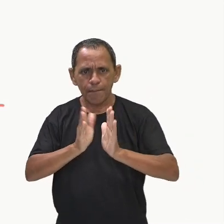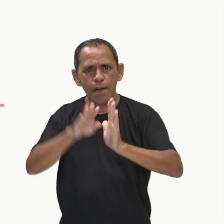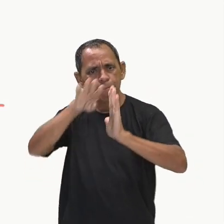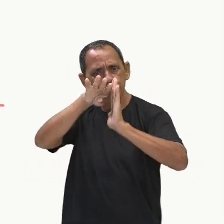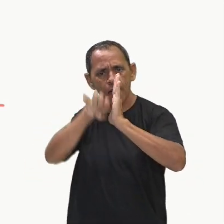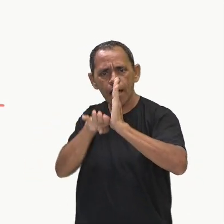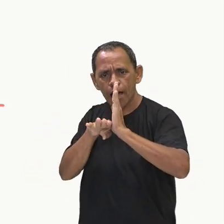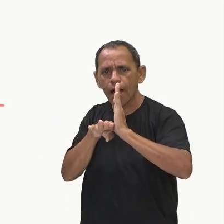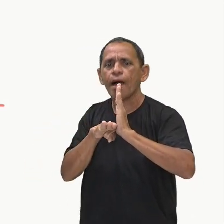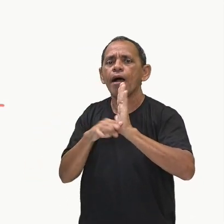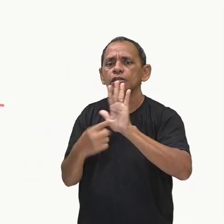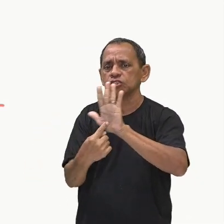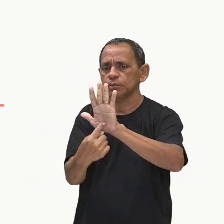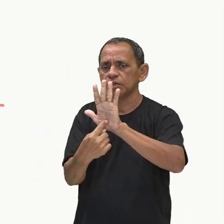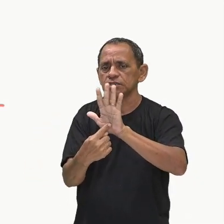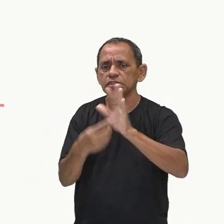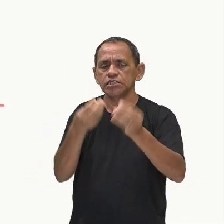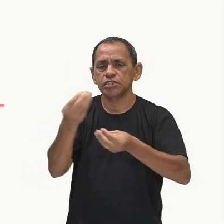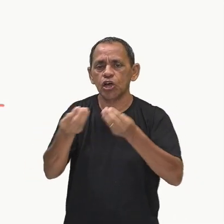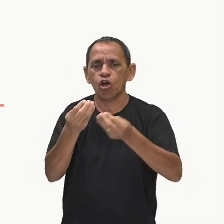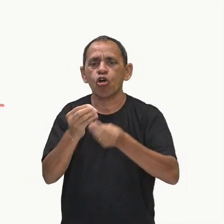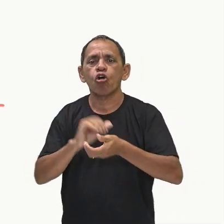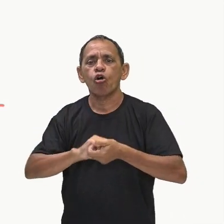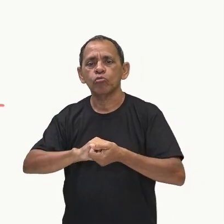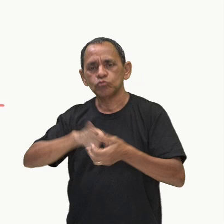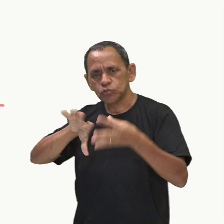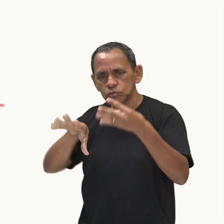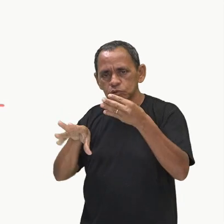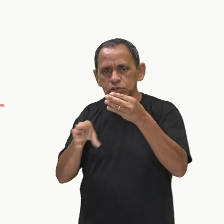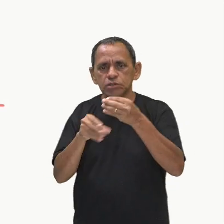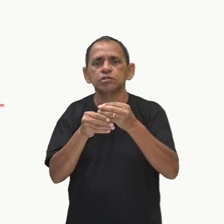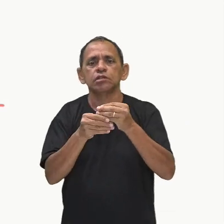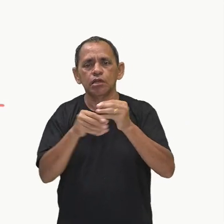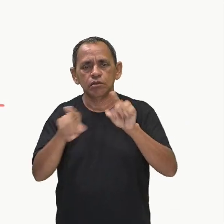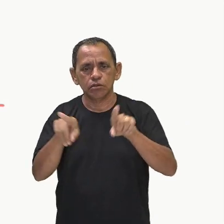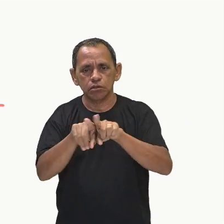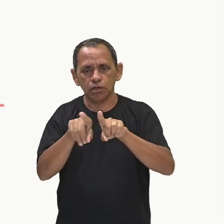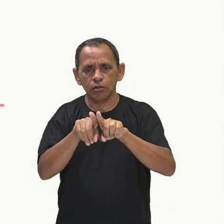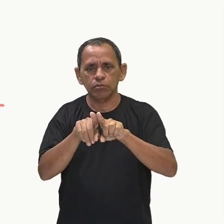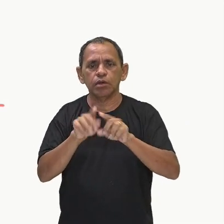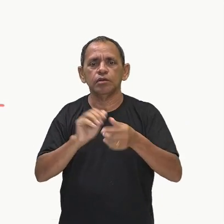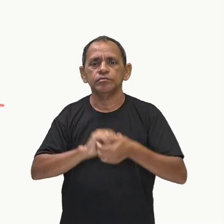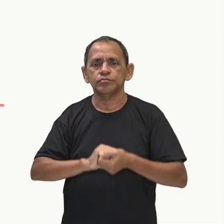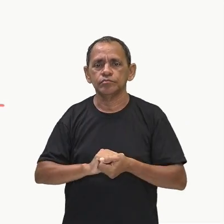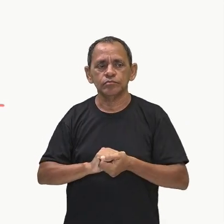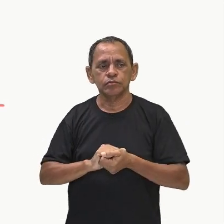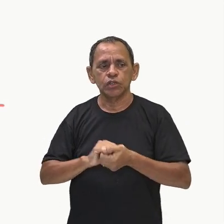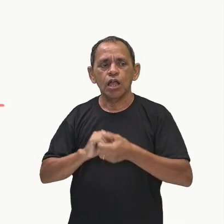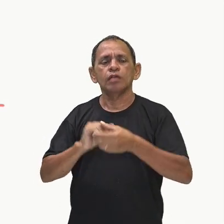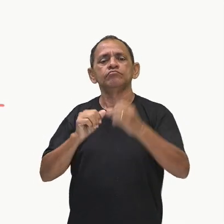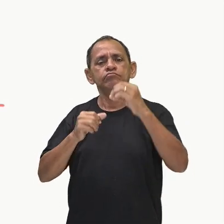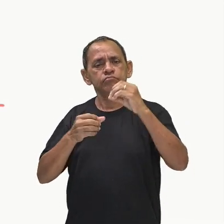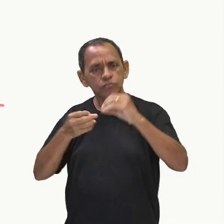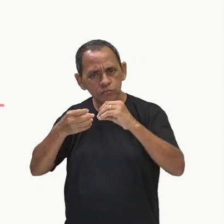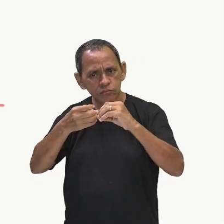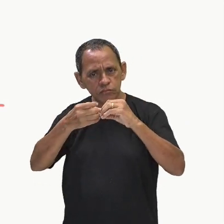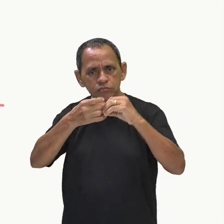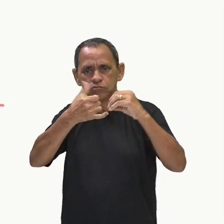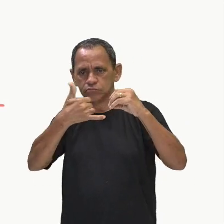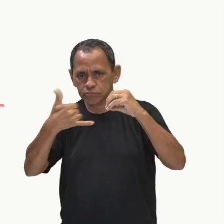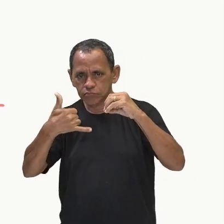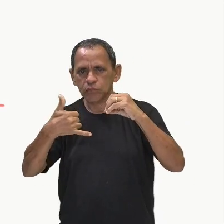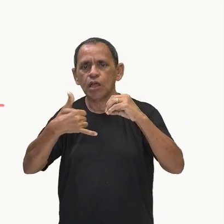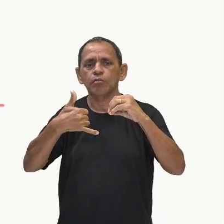apresenta a composição do aminoácido, que deve se encaixar exatamente com a